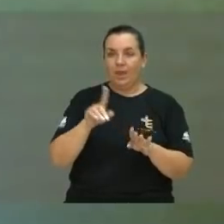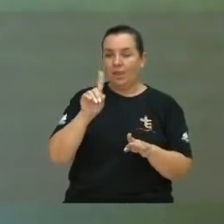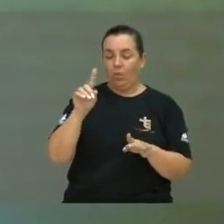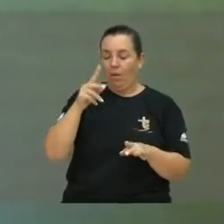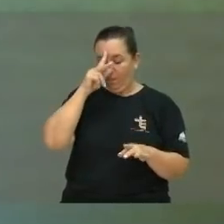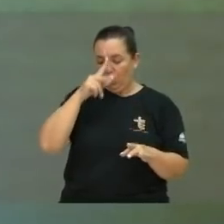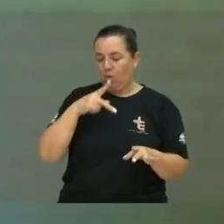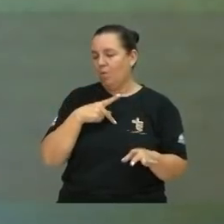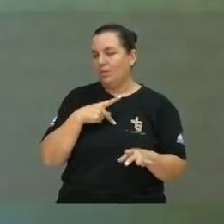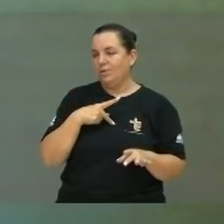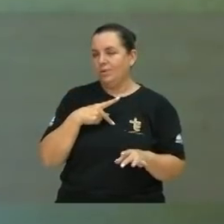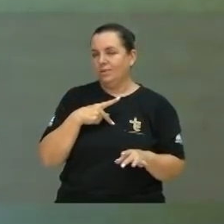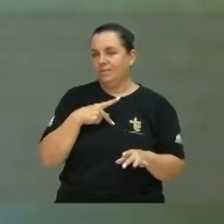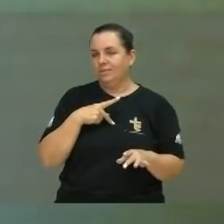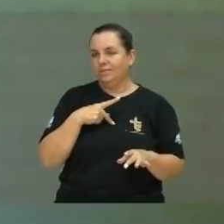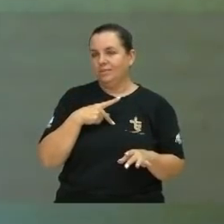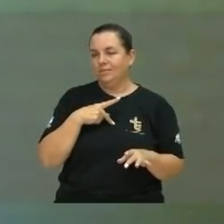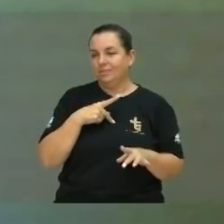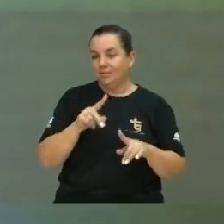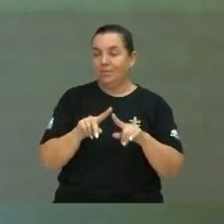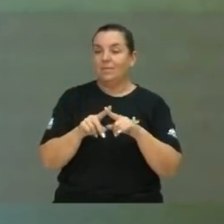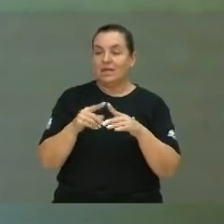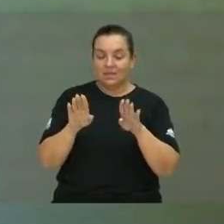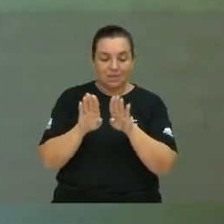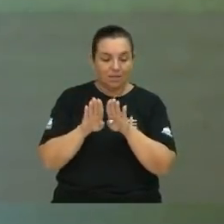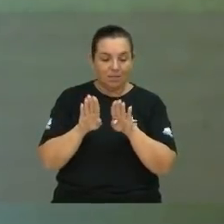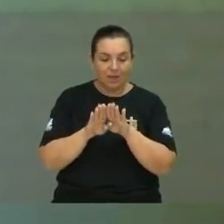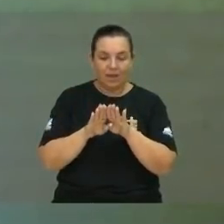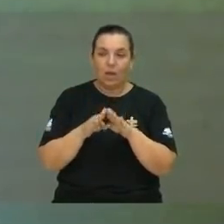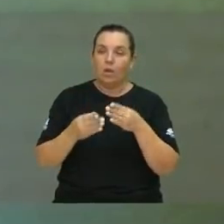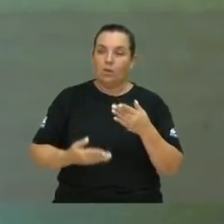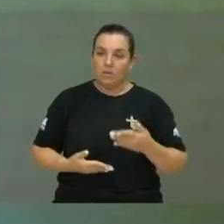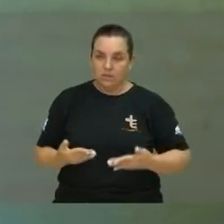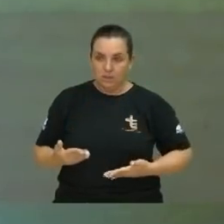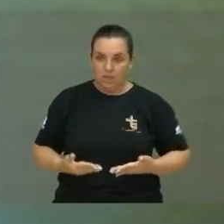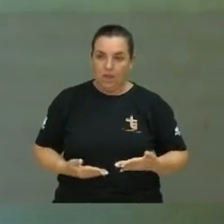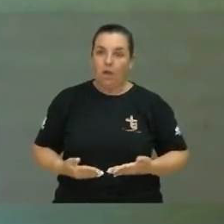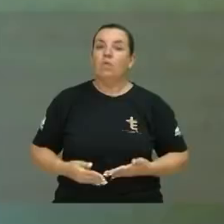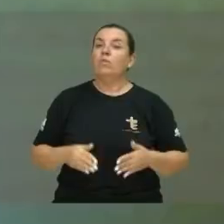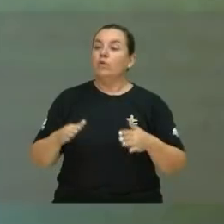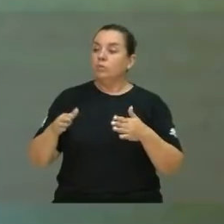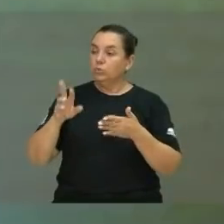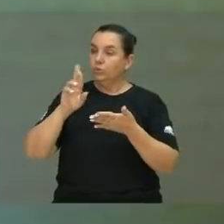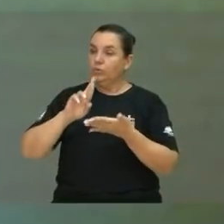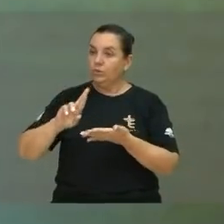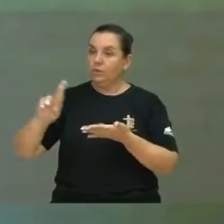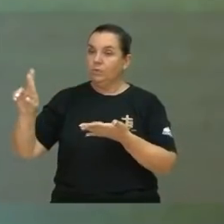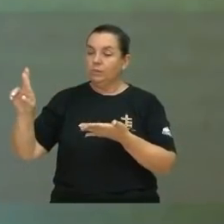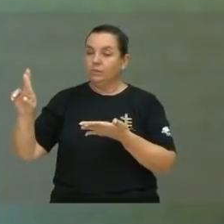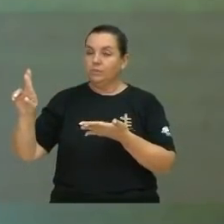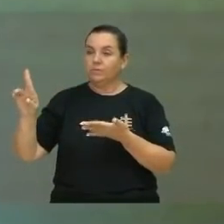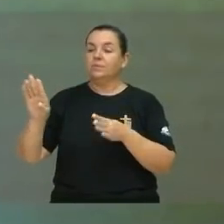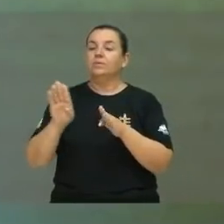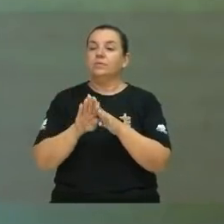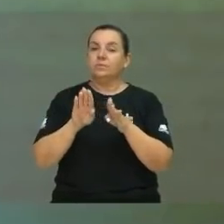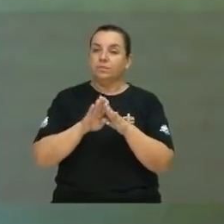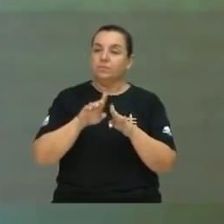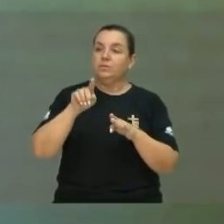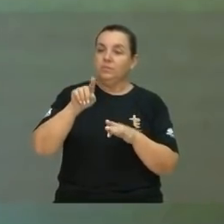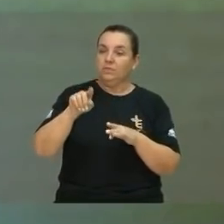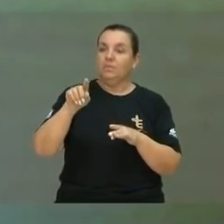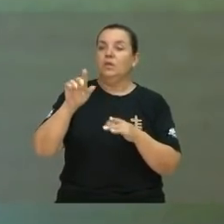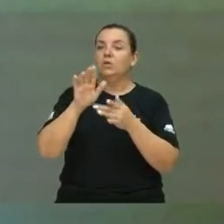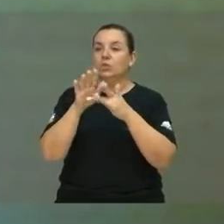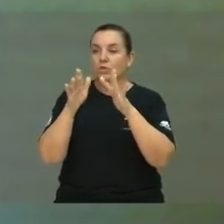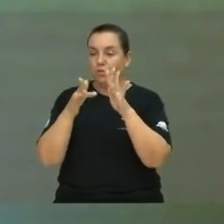ao talante mas tanto o servo quanto enviado liga no